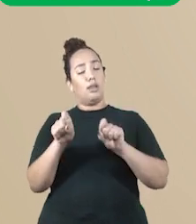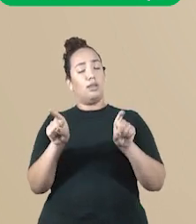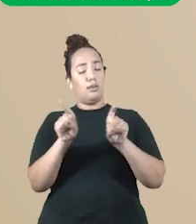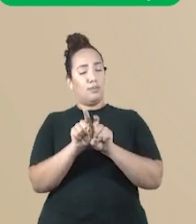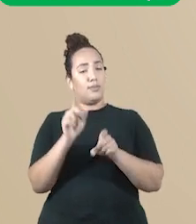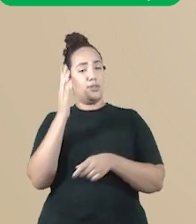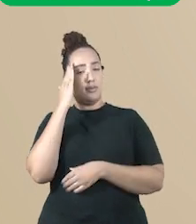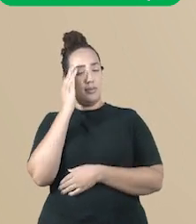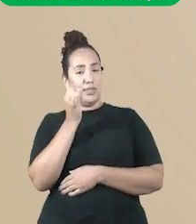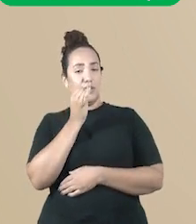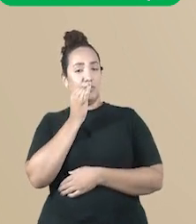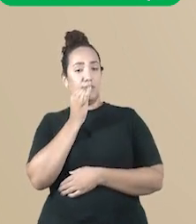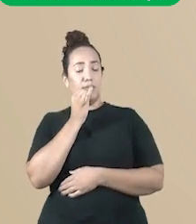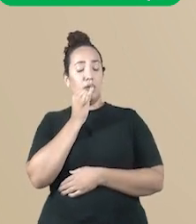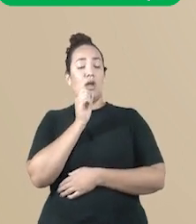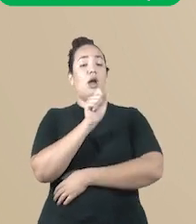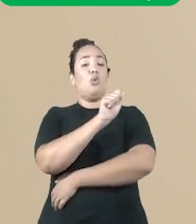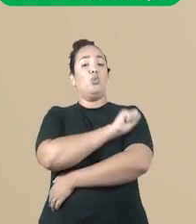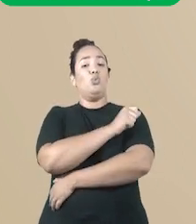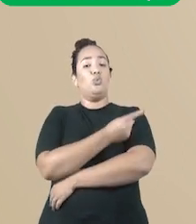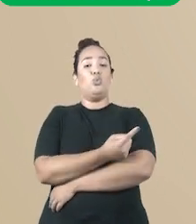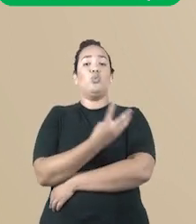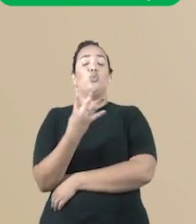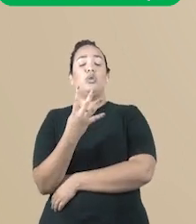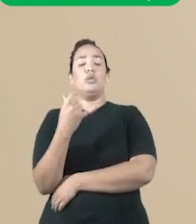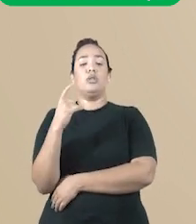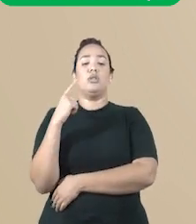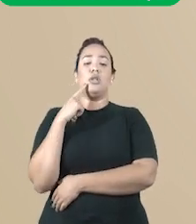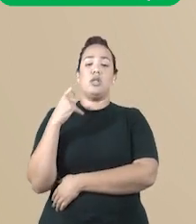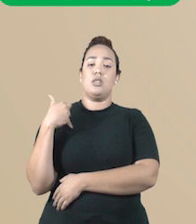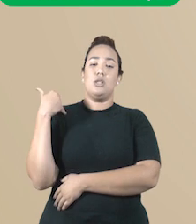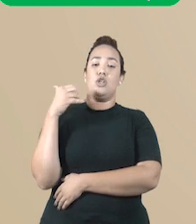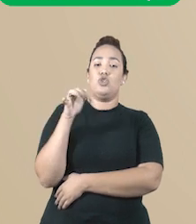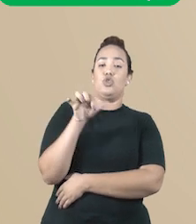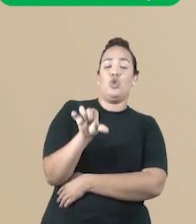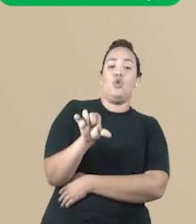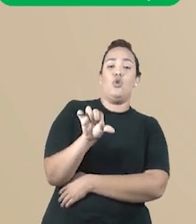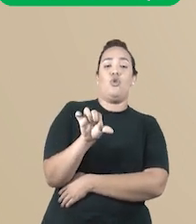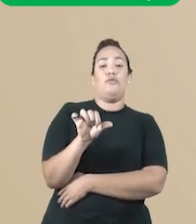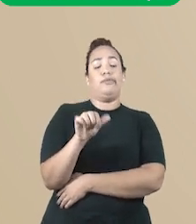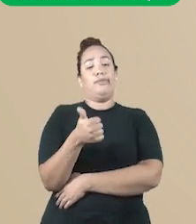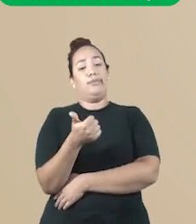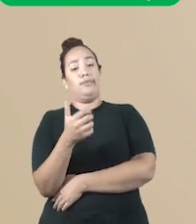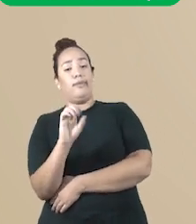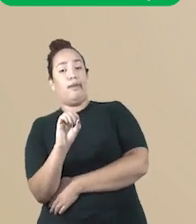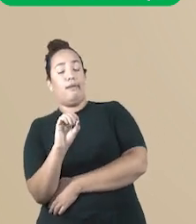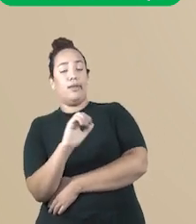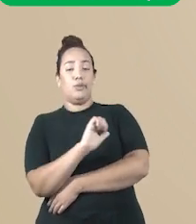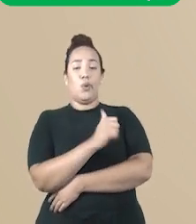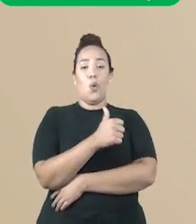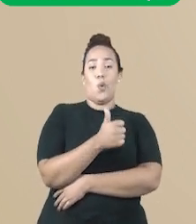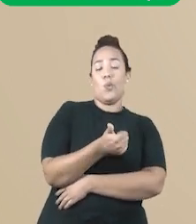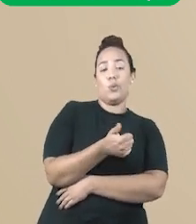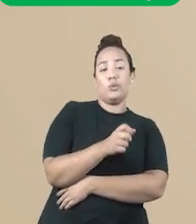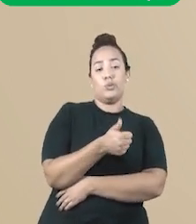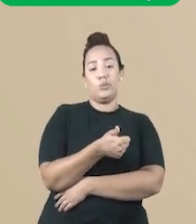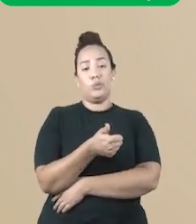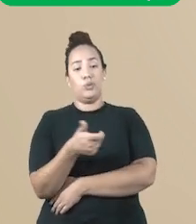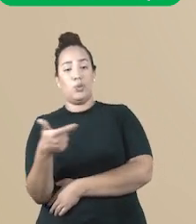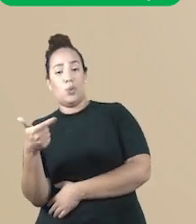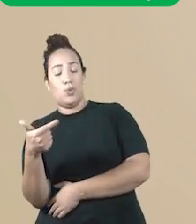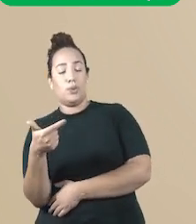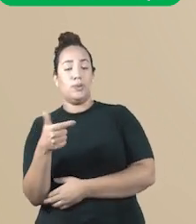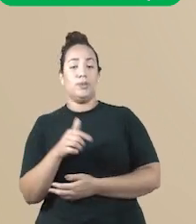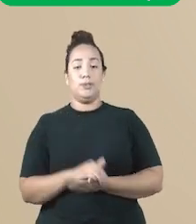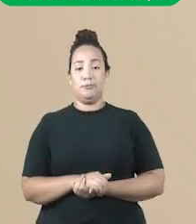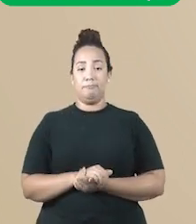como saber quantos alunos têm 9 anos, 10 anos, quantos têm 11, 12. Não existe